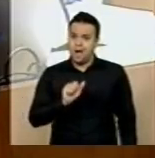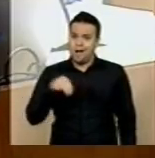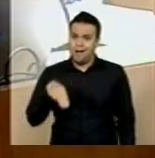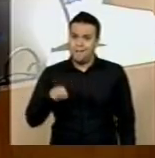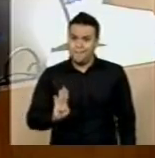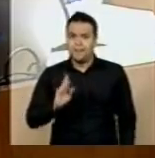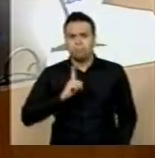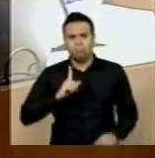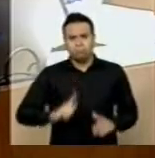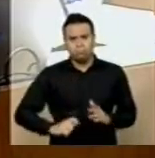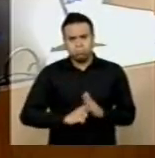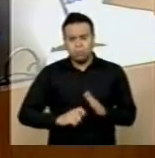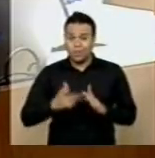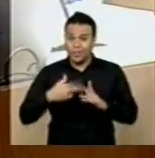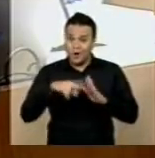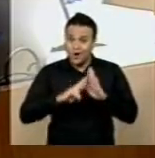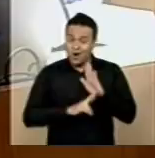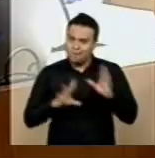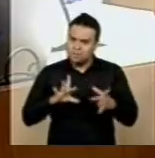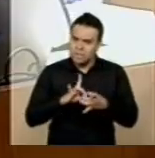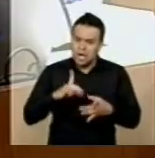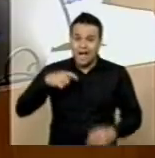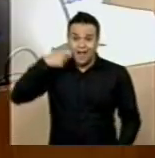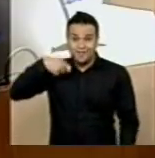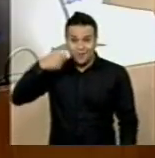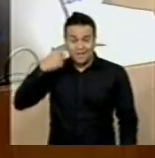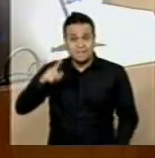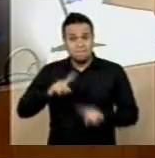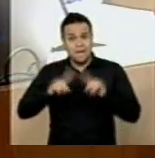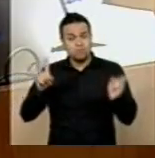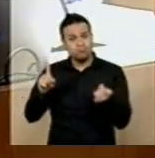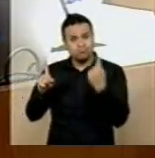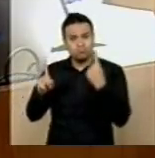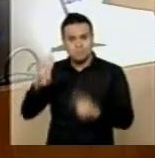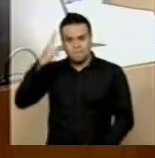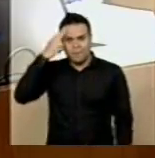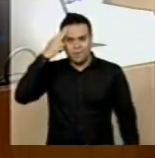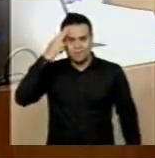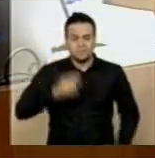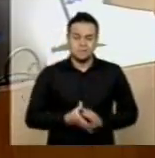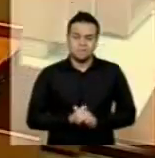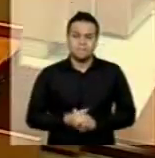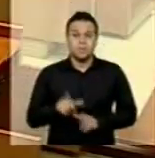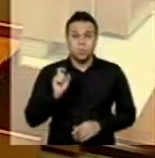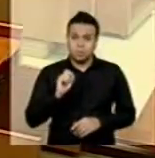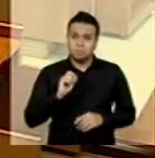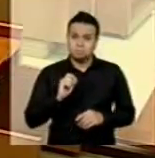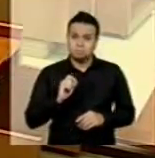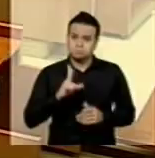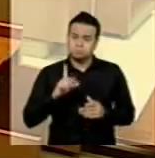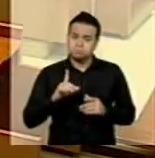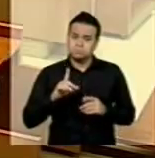normas ligadas à advocacia, salvo em uma hipótese que teria legitimidade, e